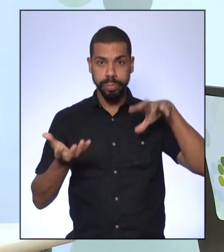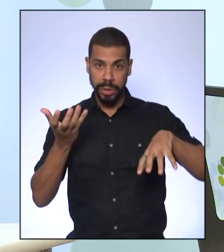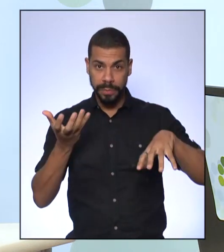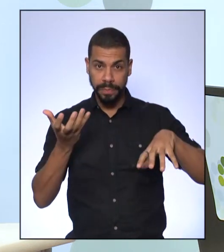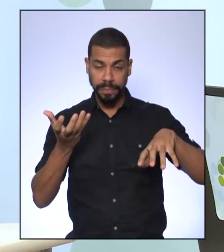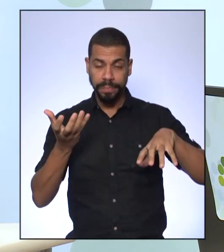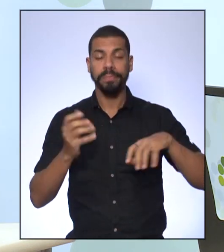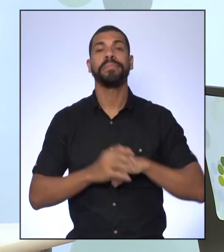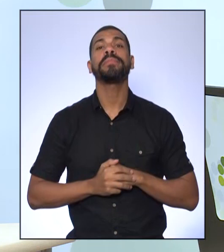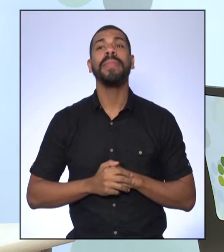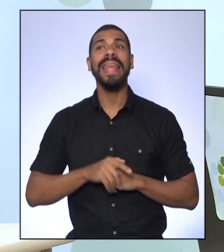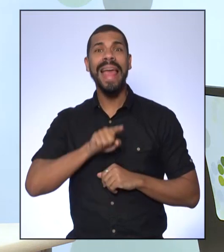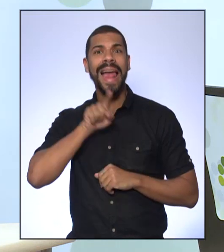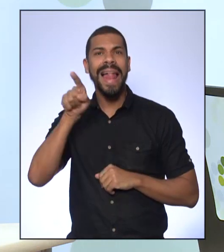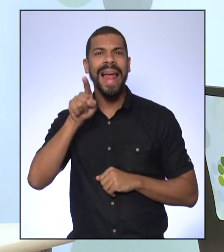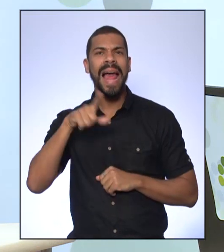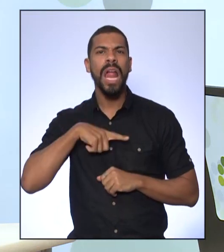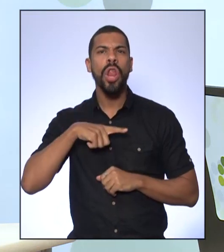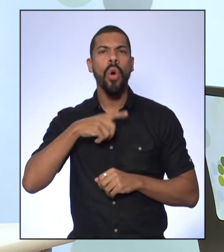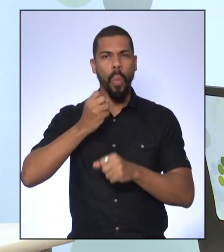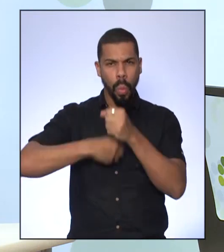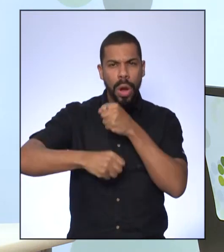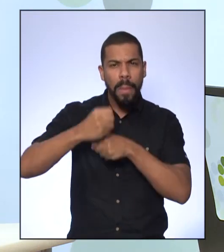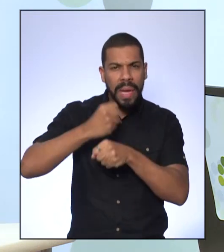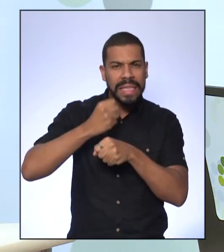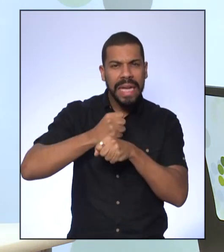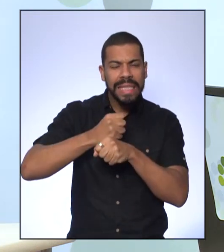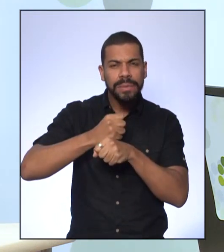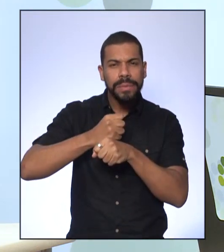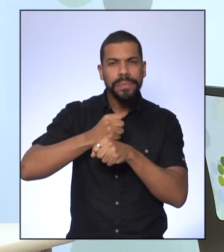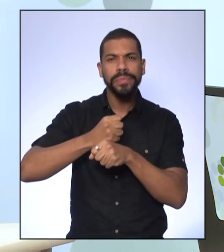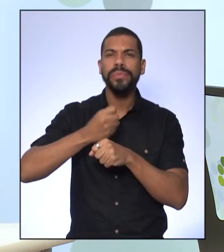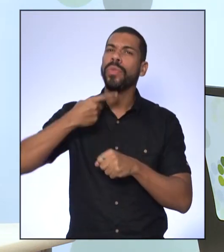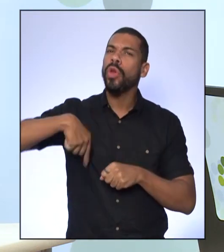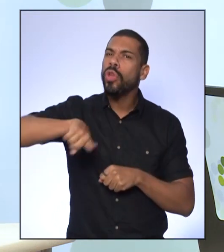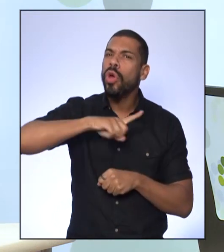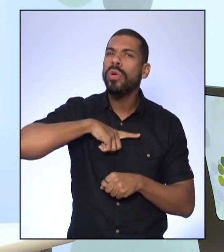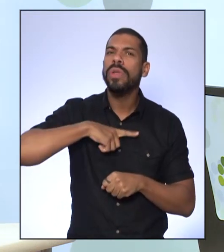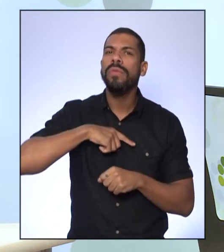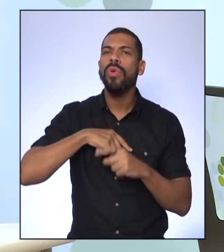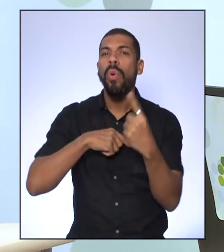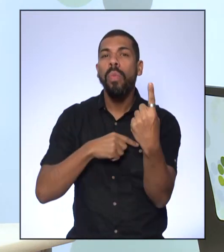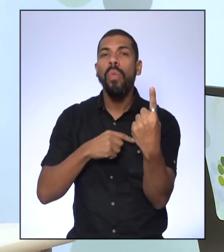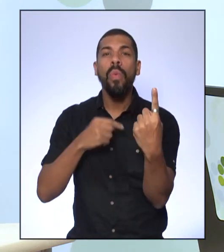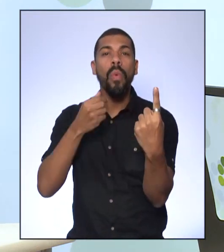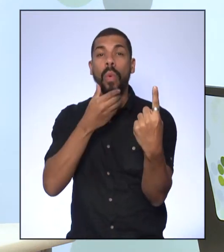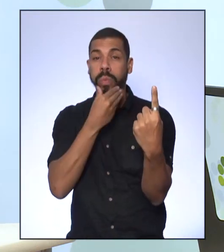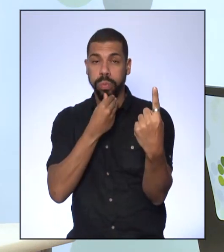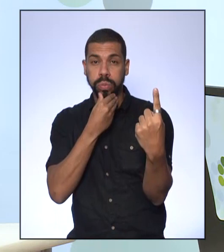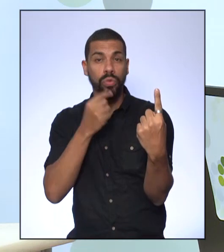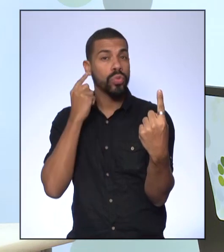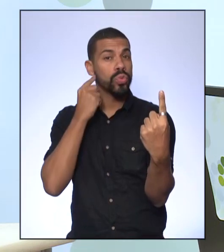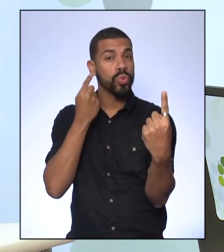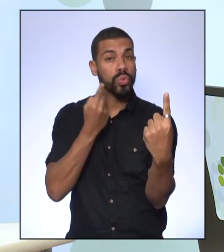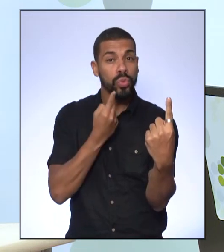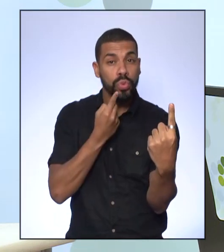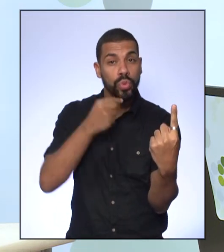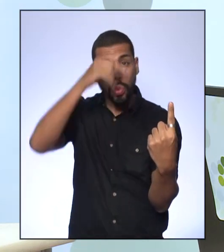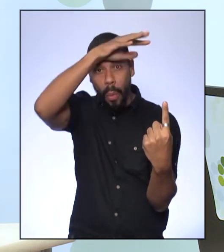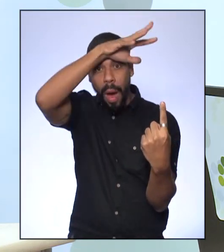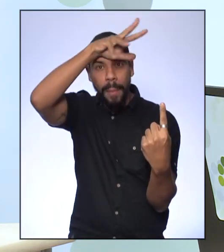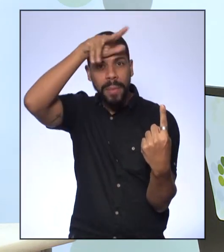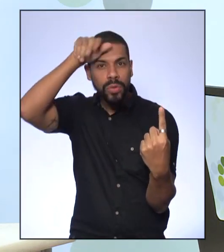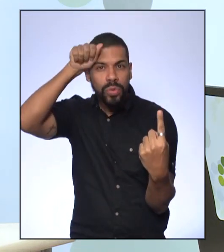Então, o ano passado, por exemplo, a gente teve um aluno surdo lá do Amazonas e ele